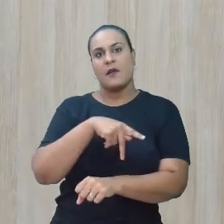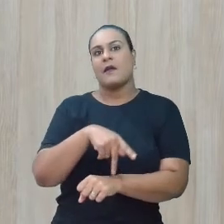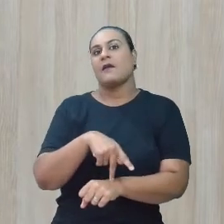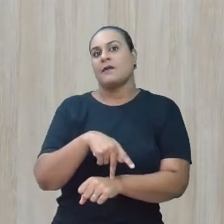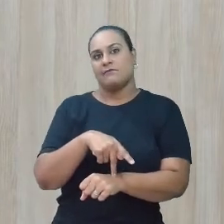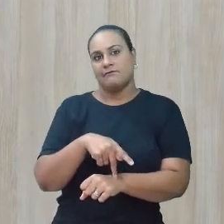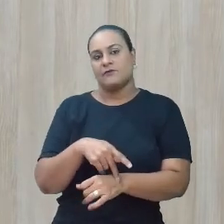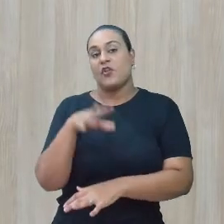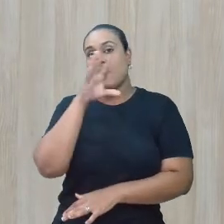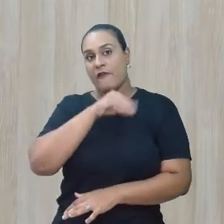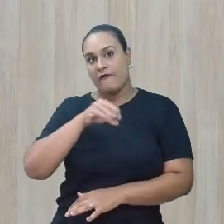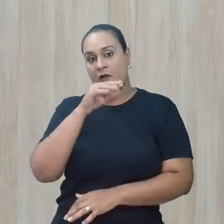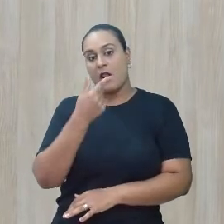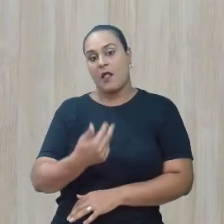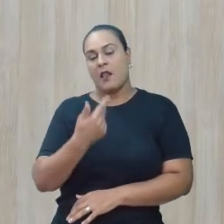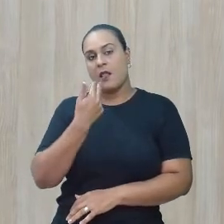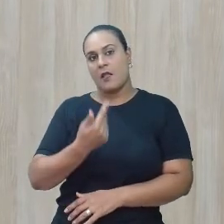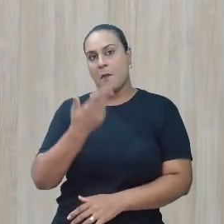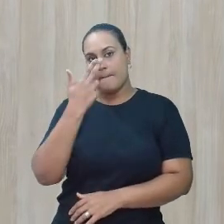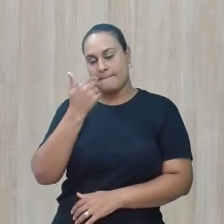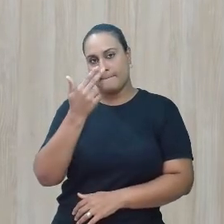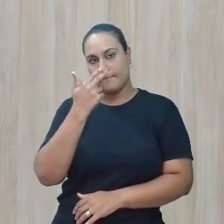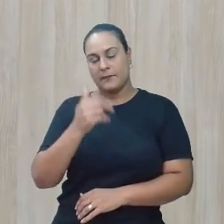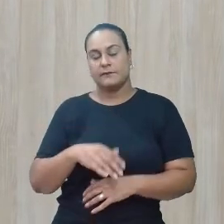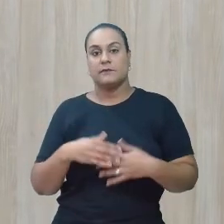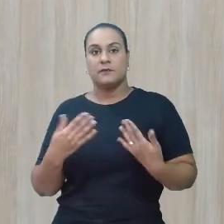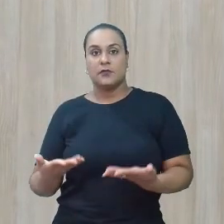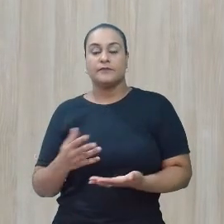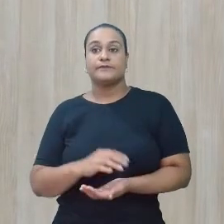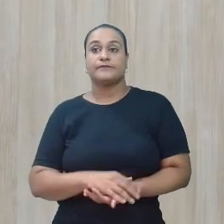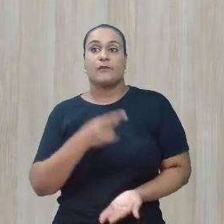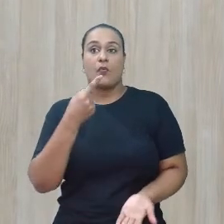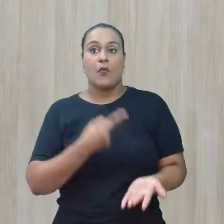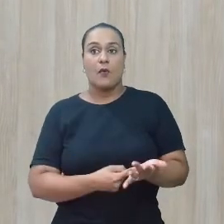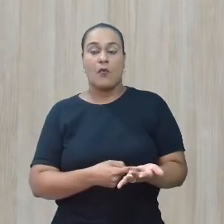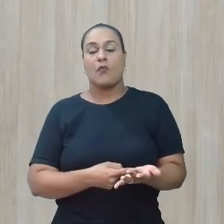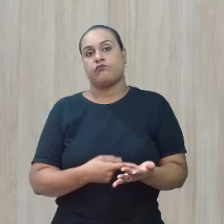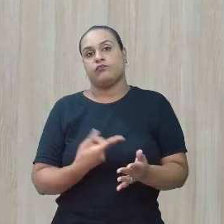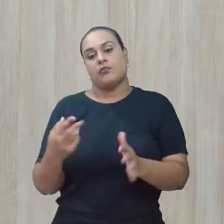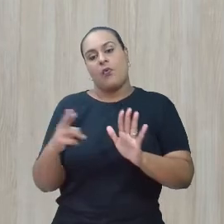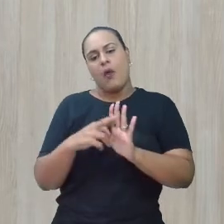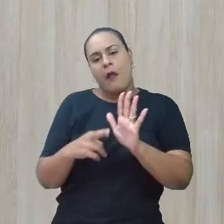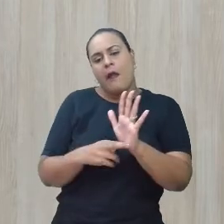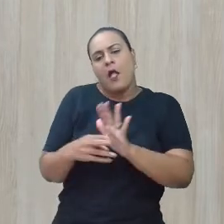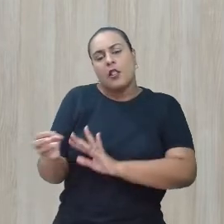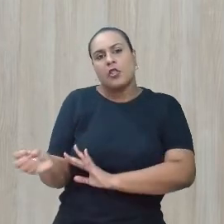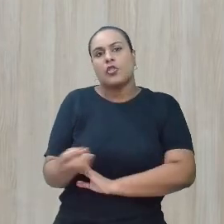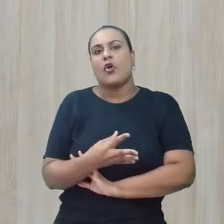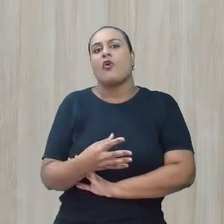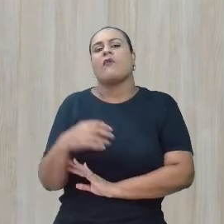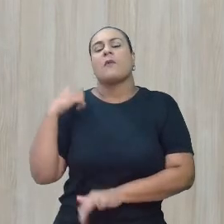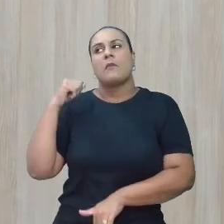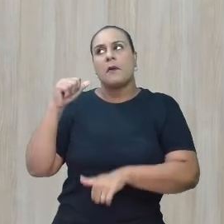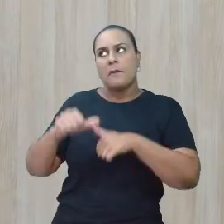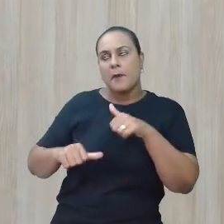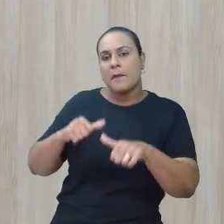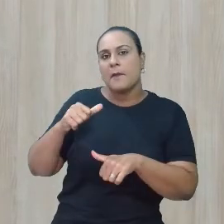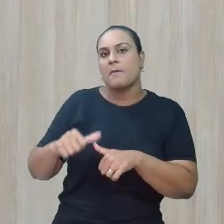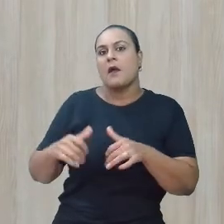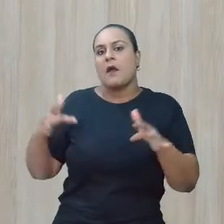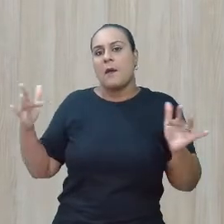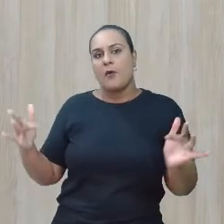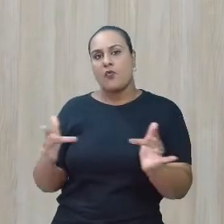tá certo? Então, esse novo acordo ortográfico, ele surge nesse sentido também, de trazer cada vez mais